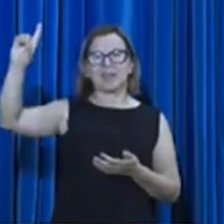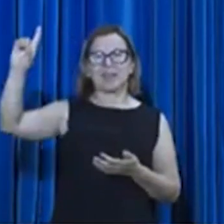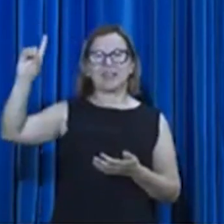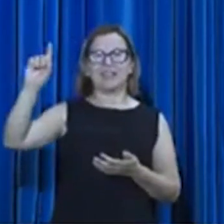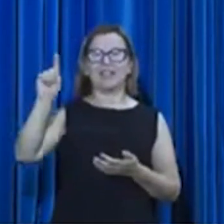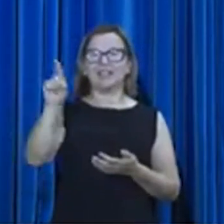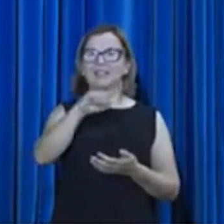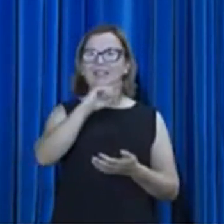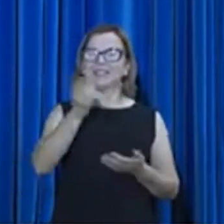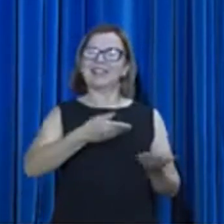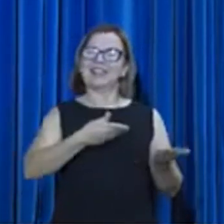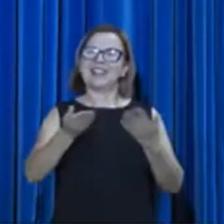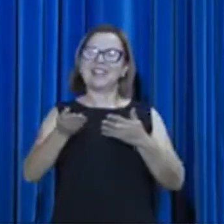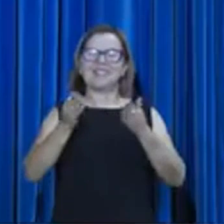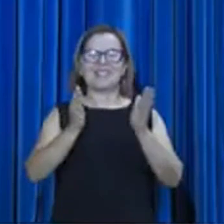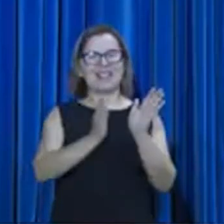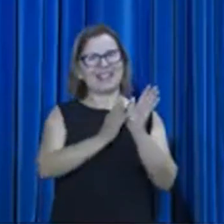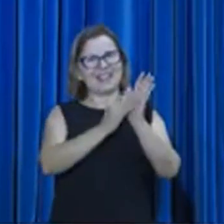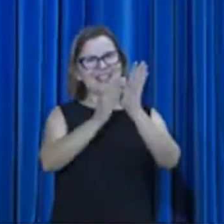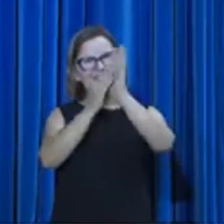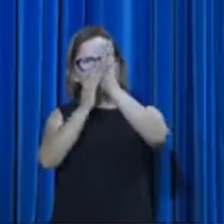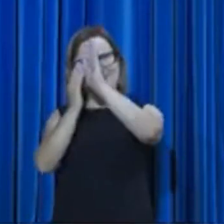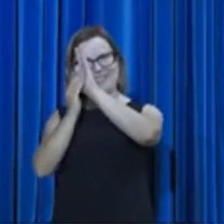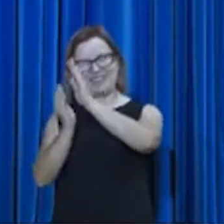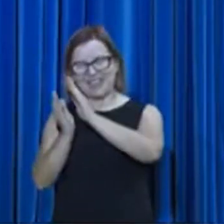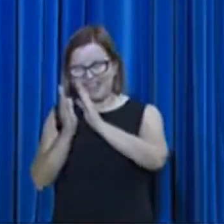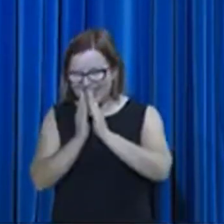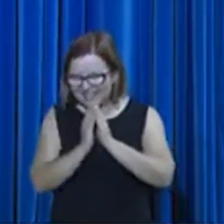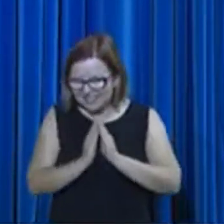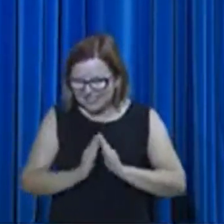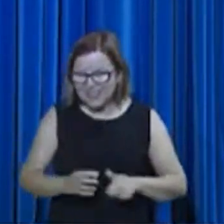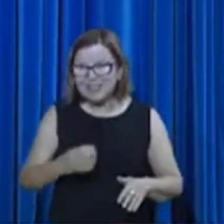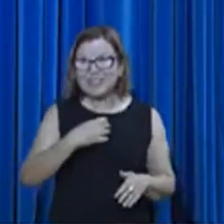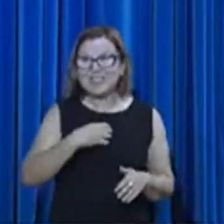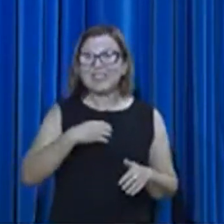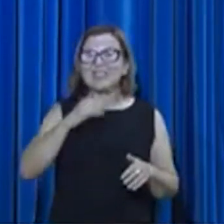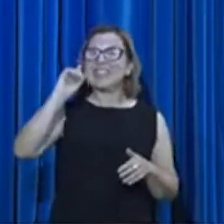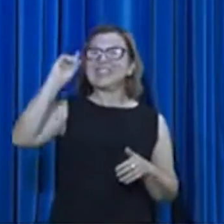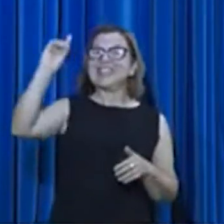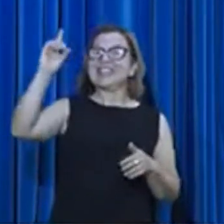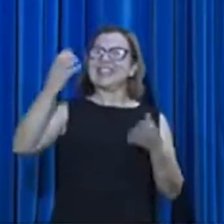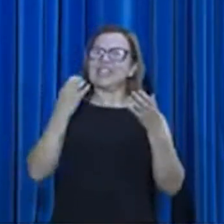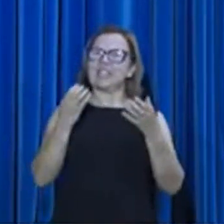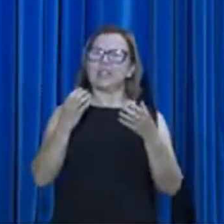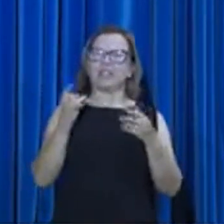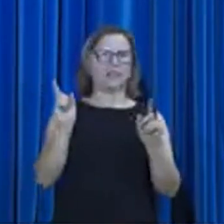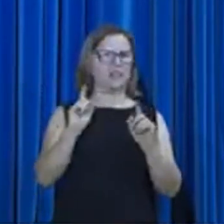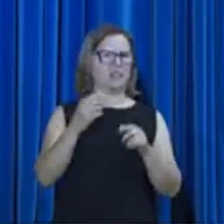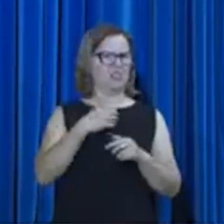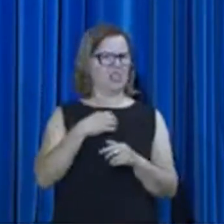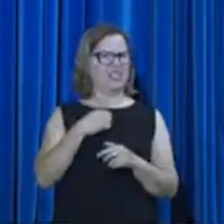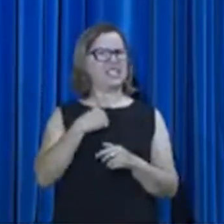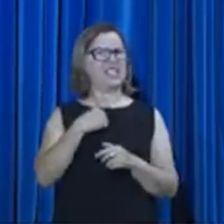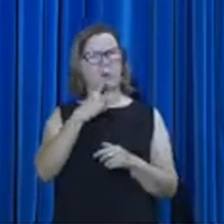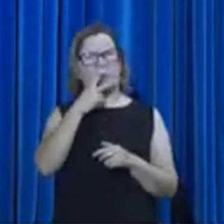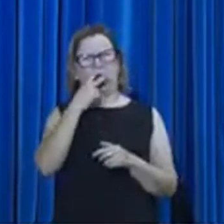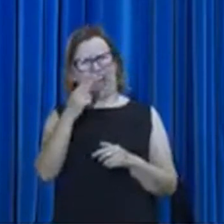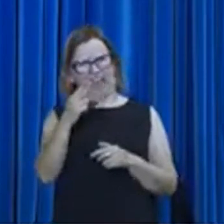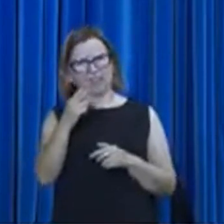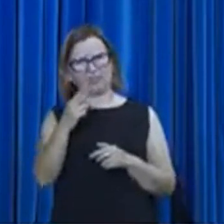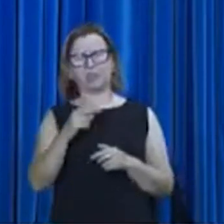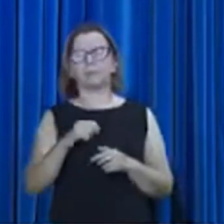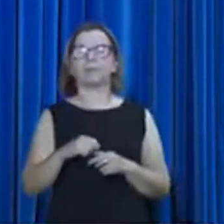e adorá-lo da maneira que Ele quer, e não da maneira que eu acho que eu devo fazer isso. Quando